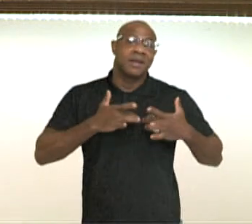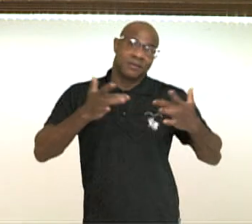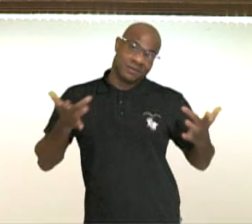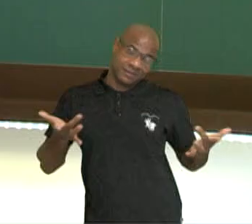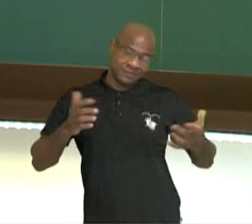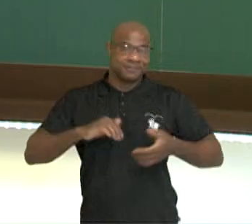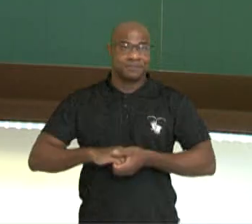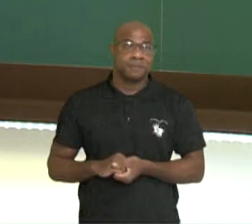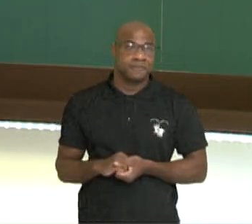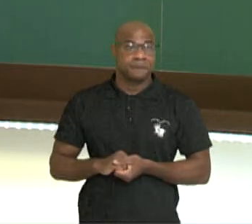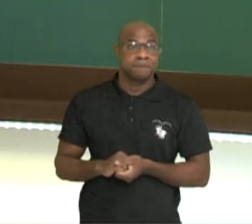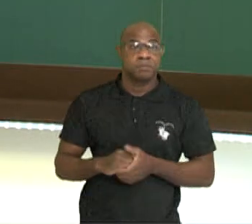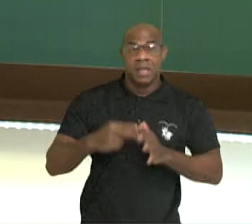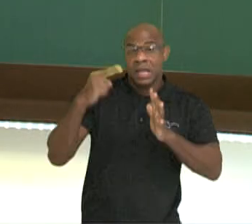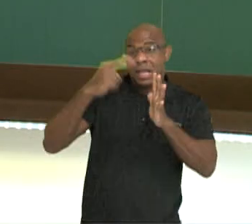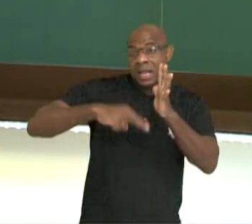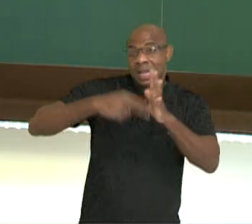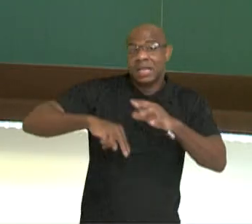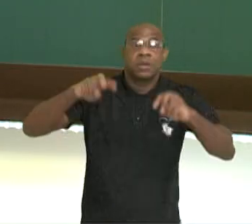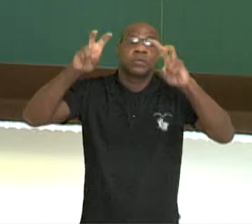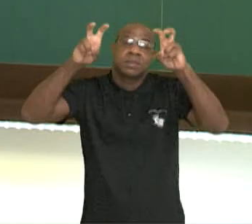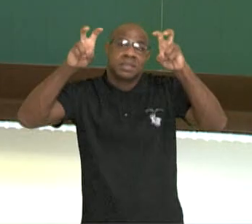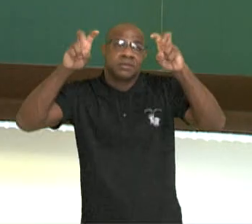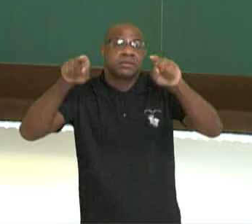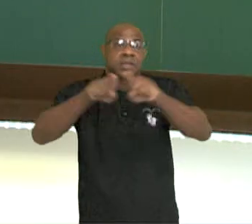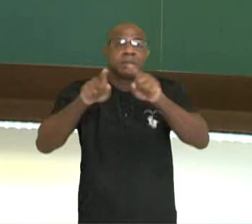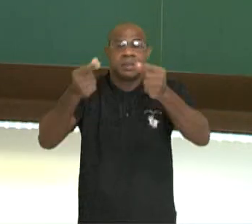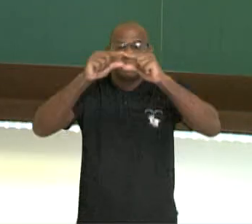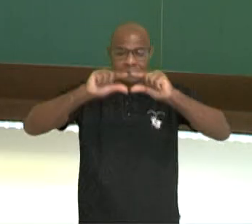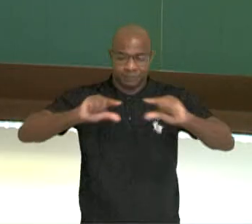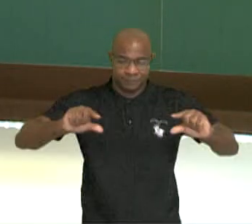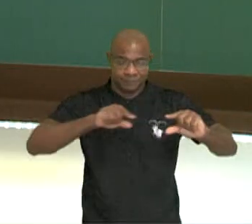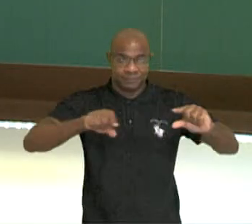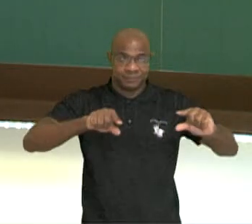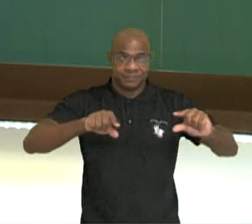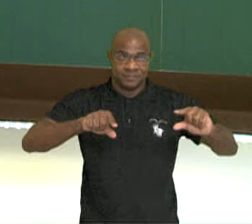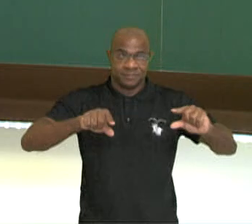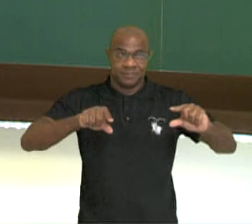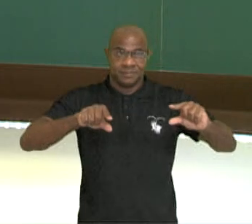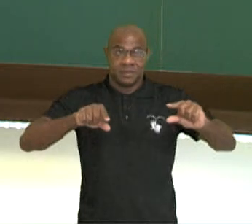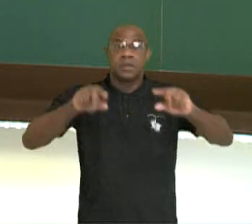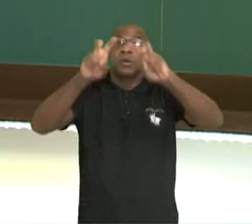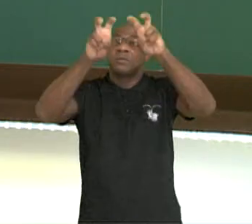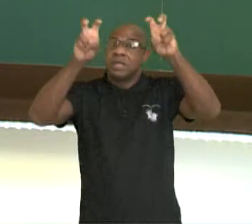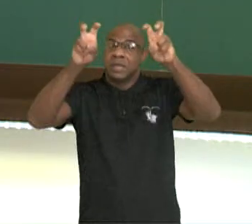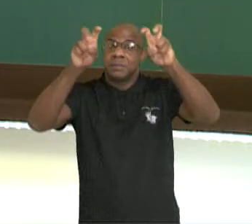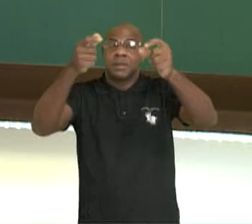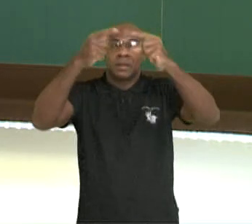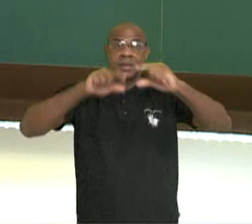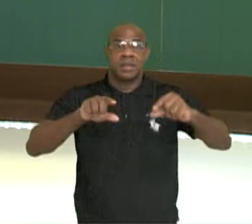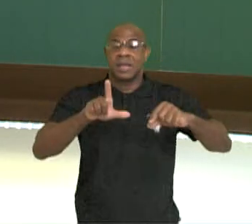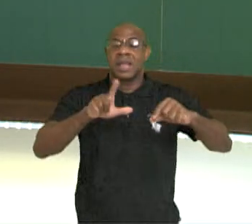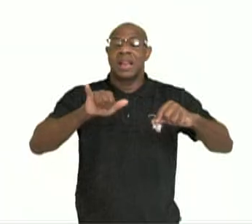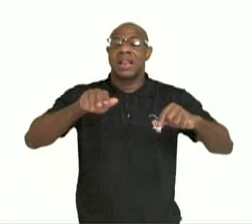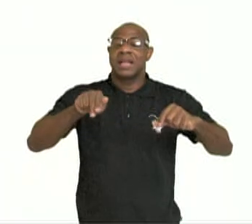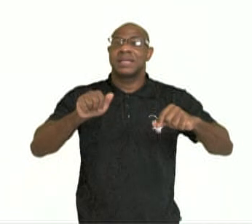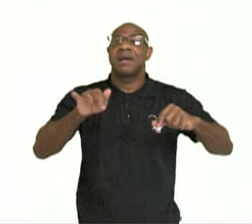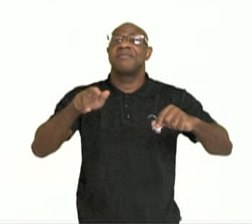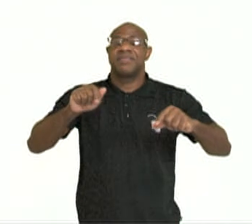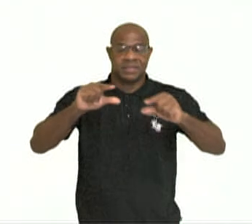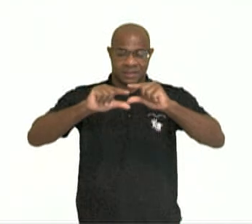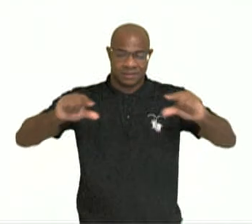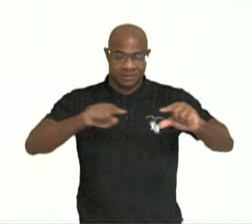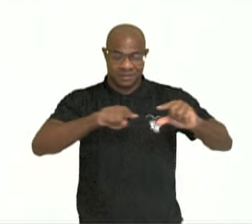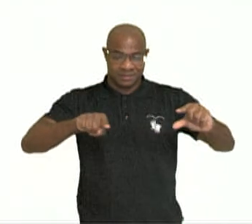1. Leia o título e a linha fina da reportagem. Estão aqui. Título, né, em negrito, e a linha fina